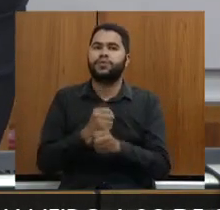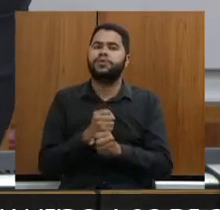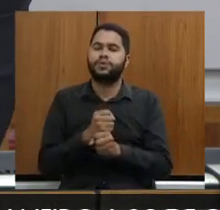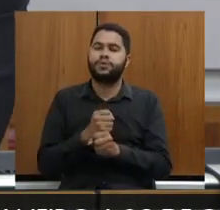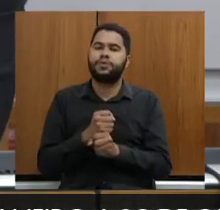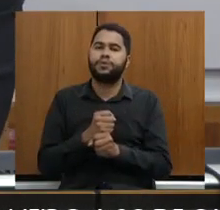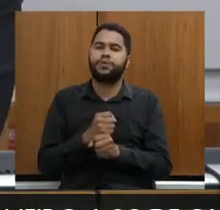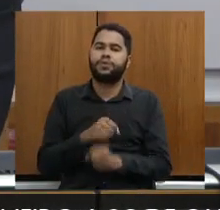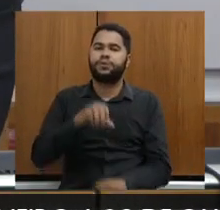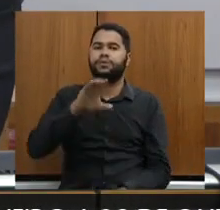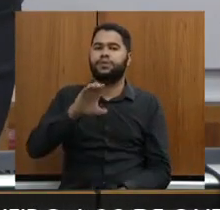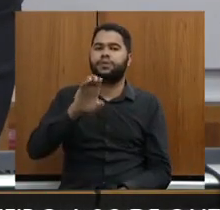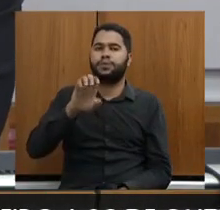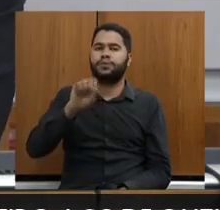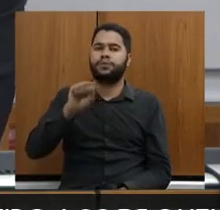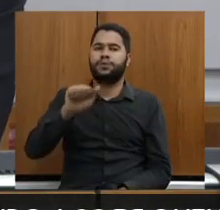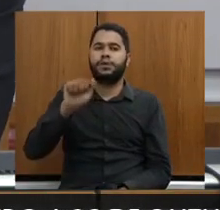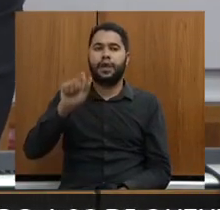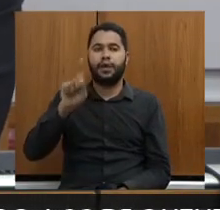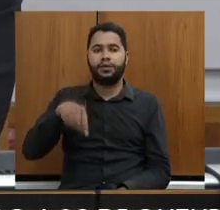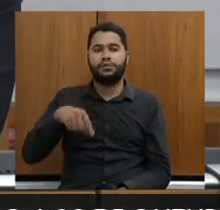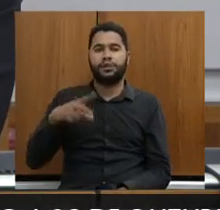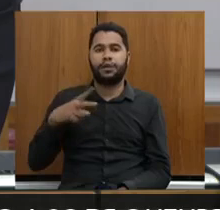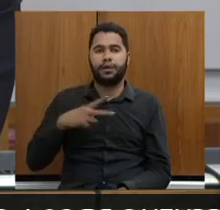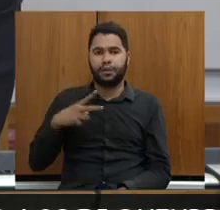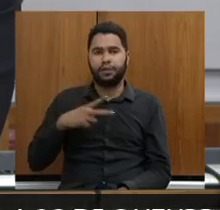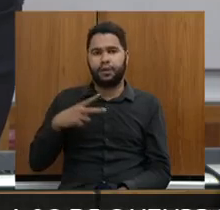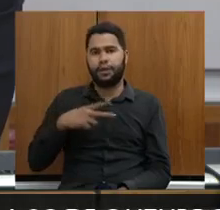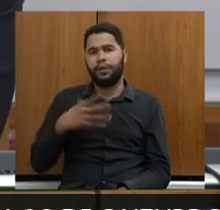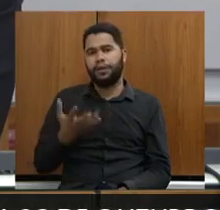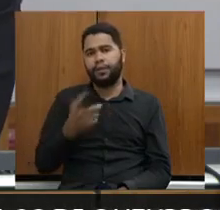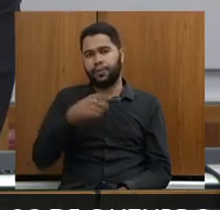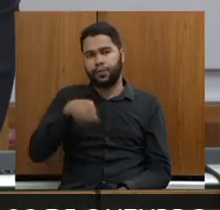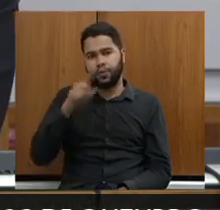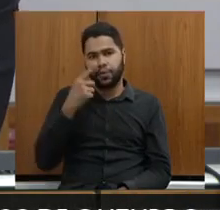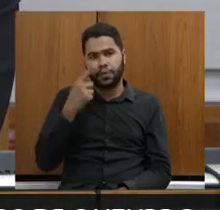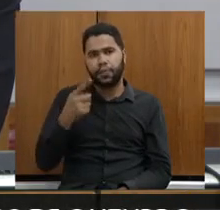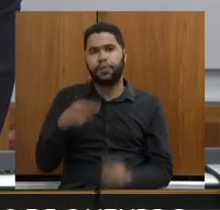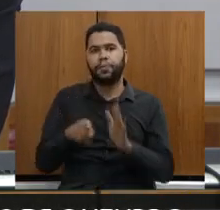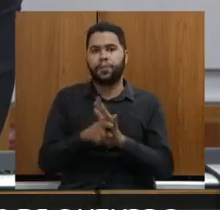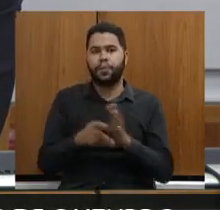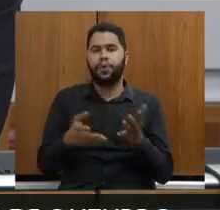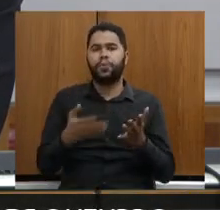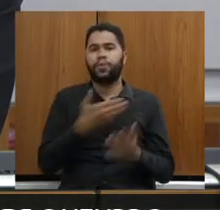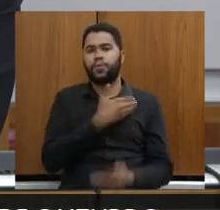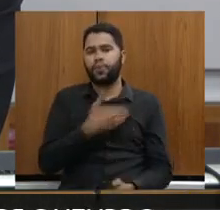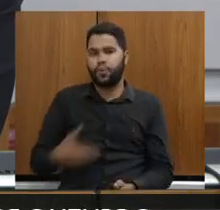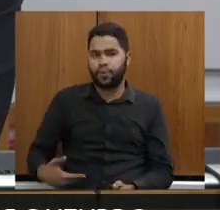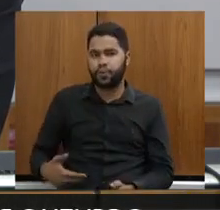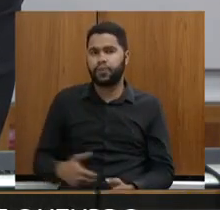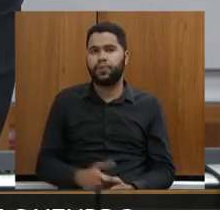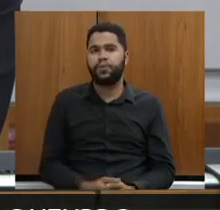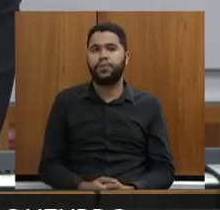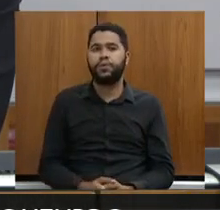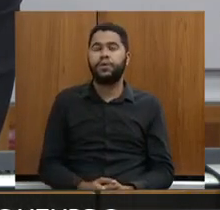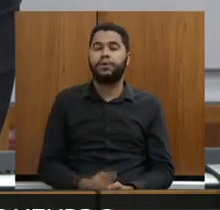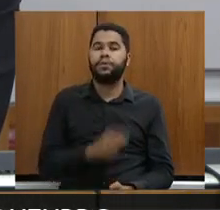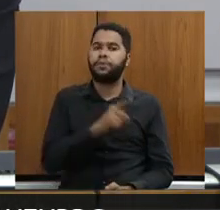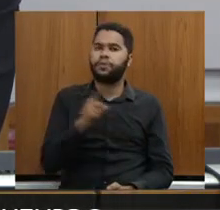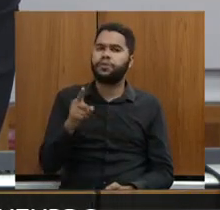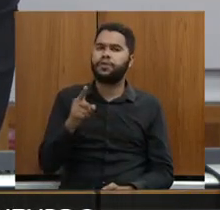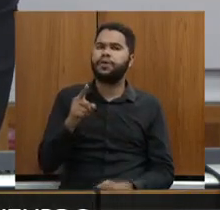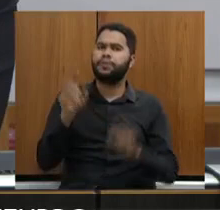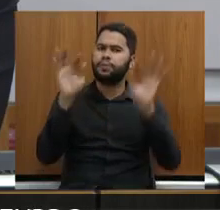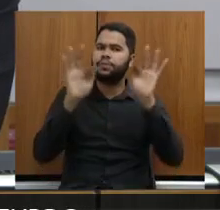vem aí para o CEASA ser estatizado né só que acompanhe mais próximo é uma sessão do governo federal né É porque você mora foi até